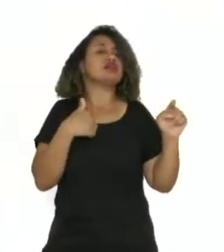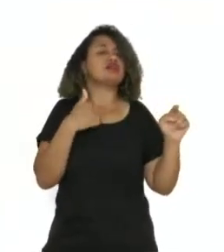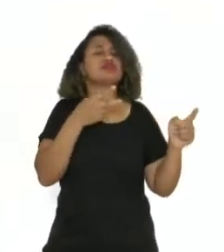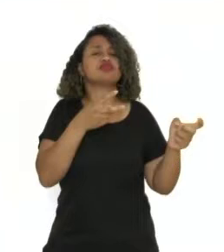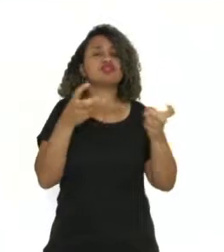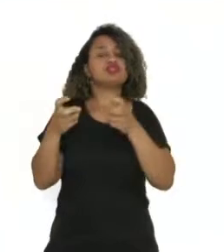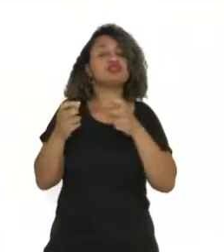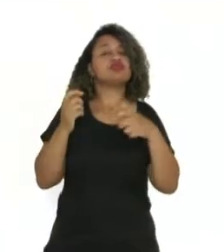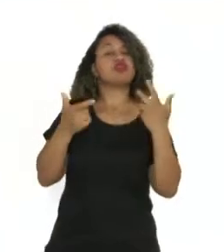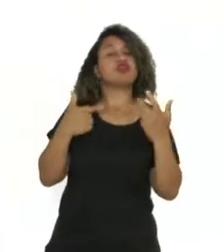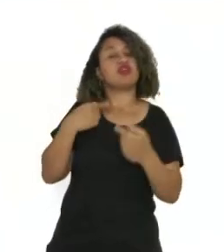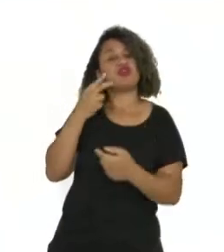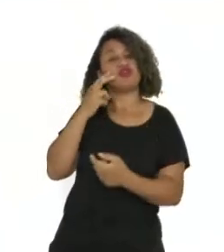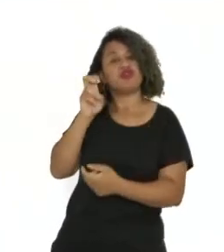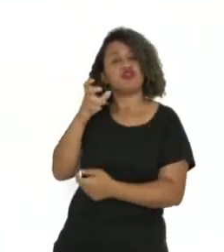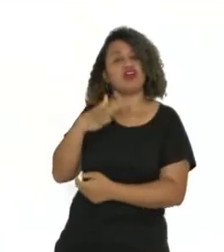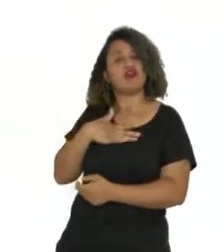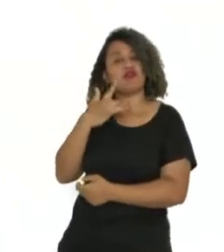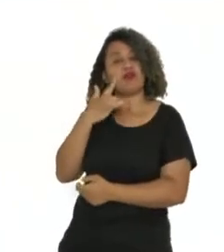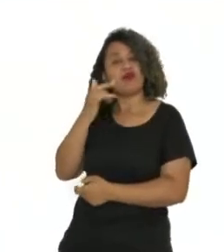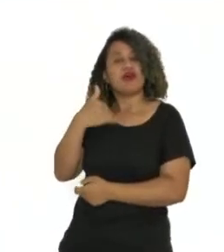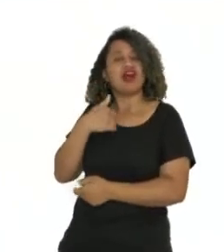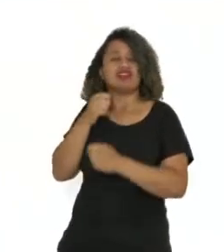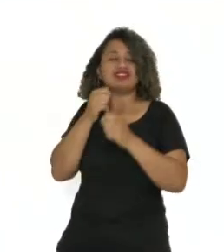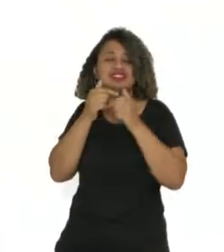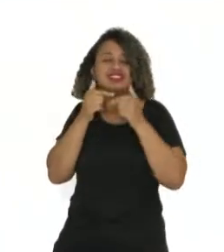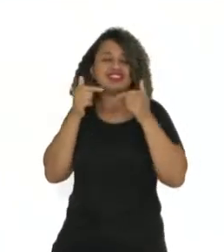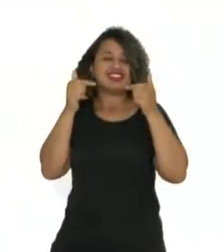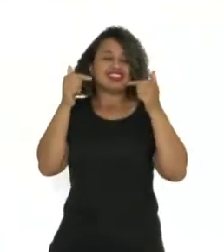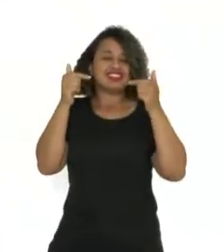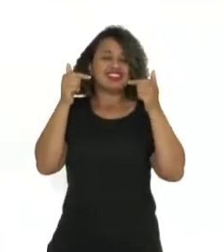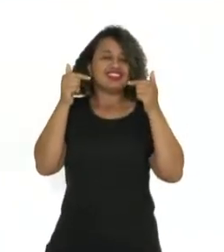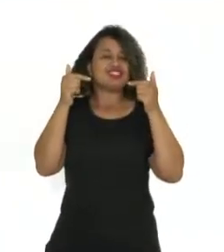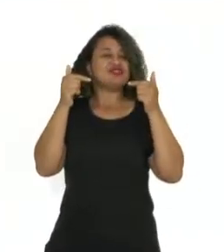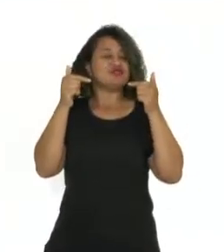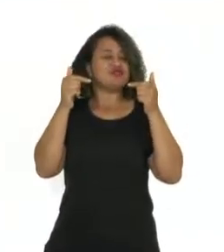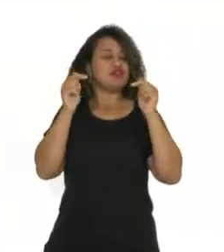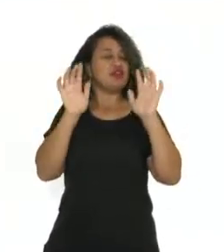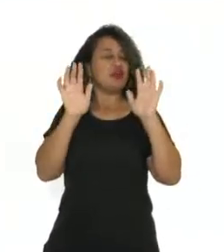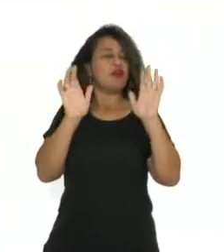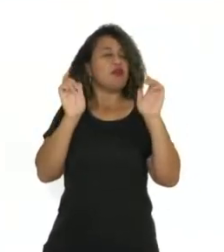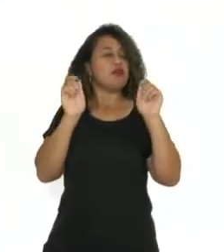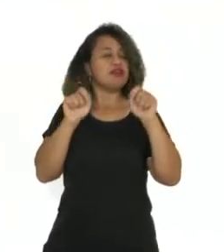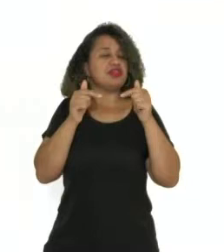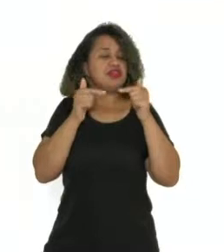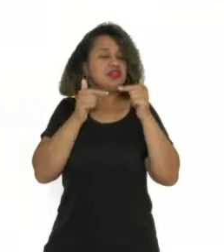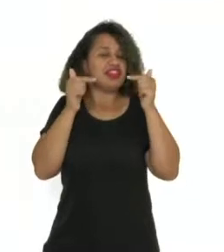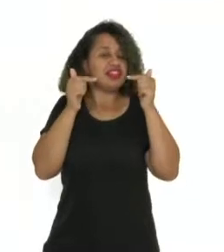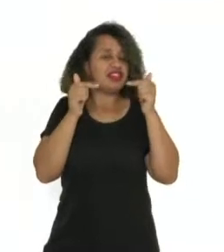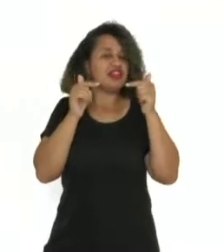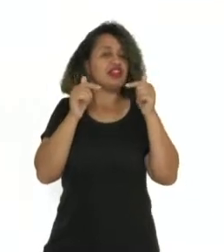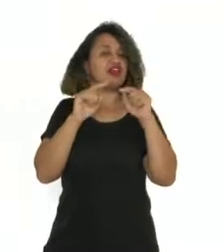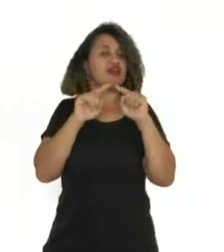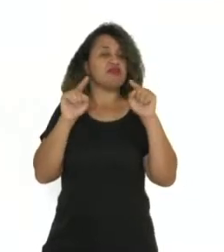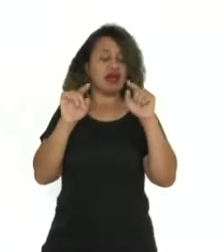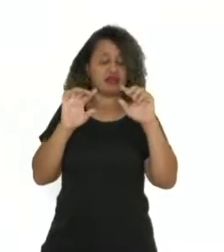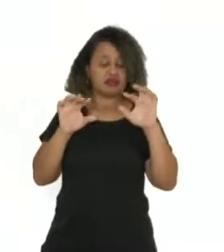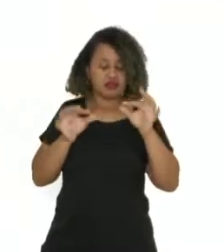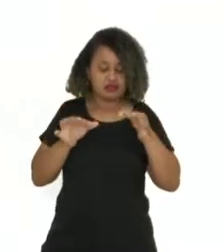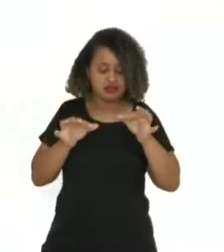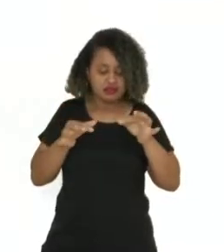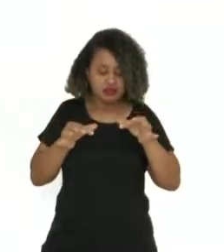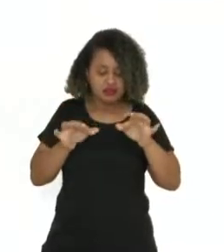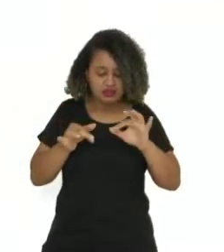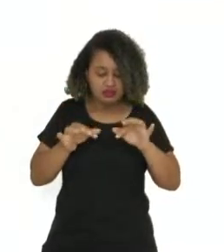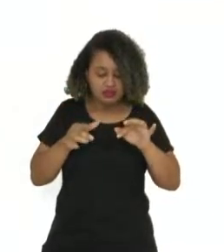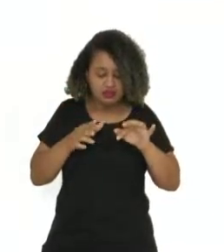quando olhava no rosto do meu pai, e ele soltava ameaços de risos, sem tirar o olho da mão trêmula que